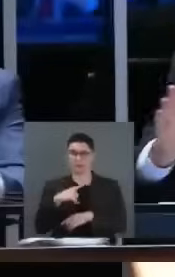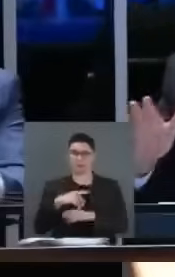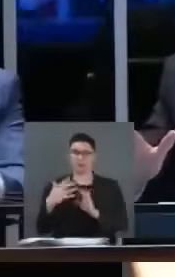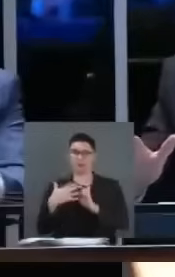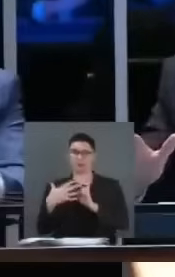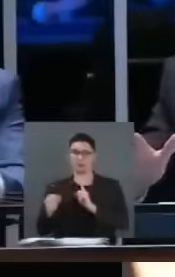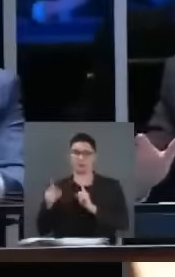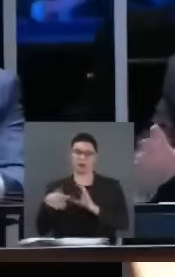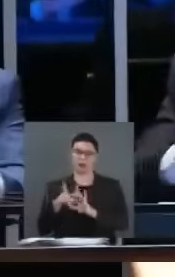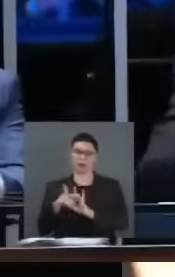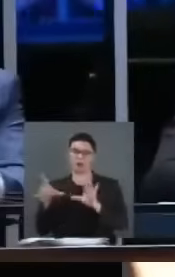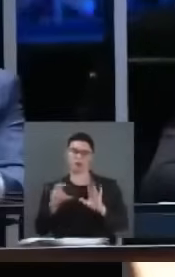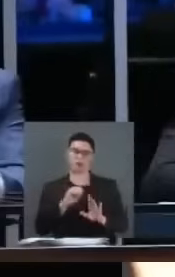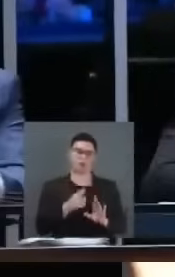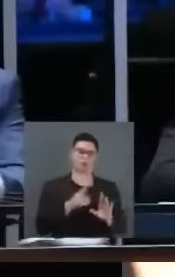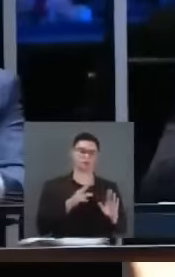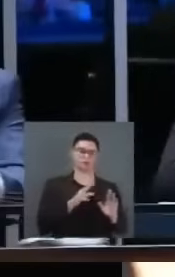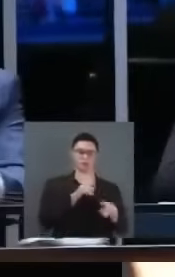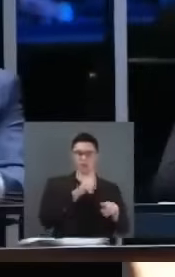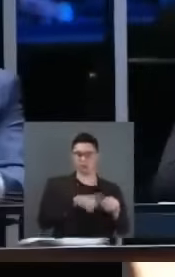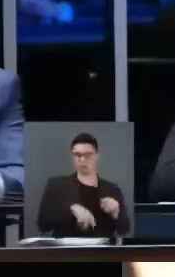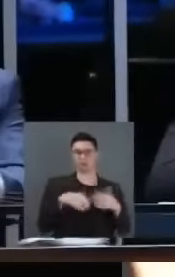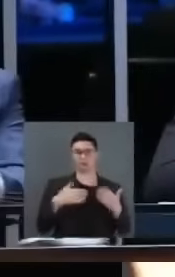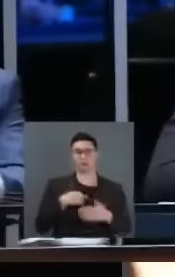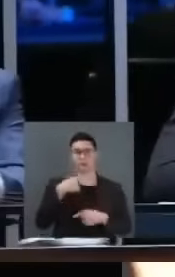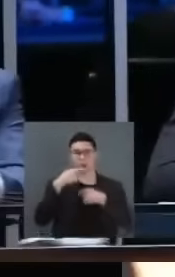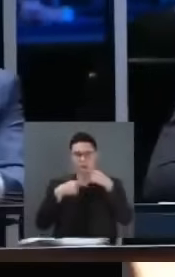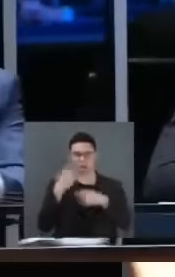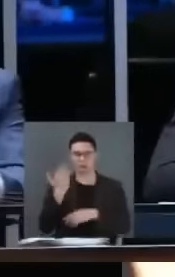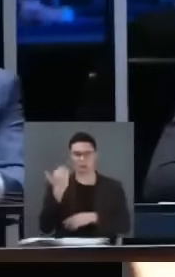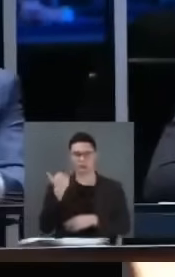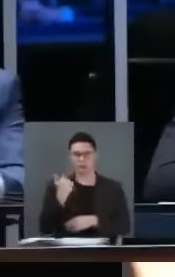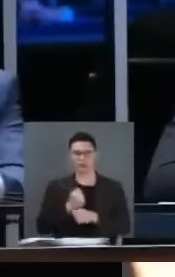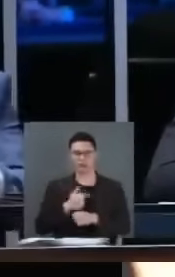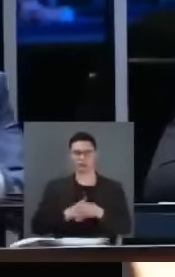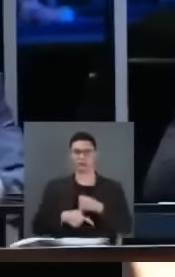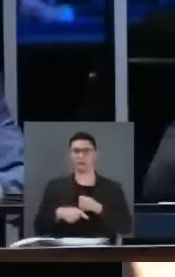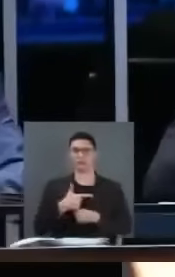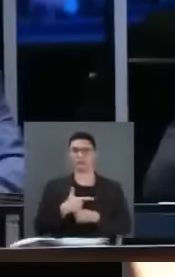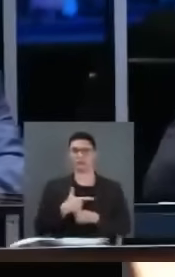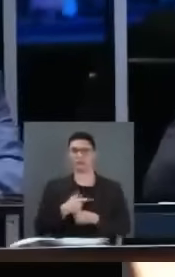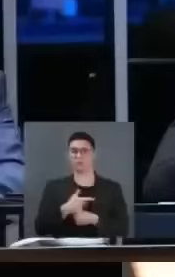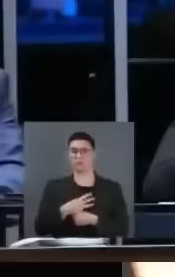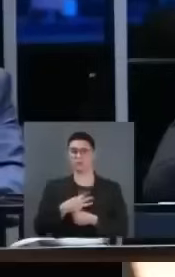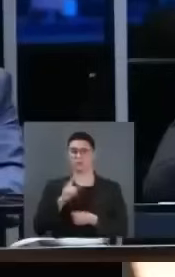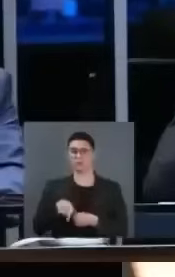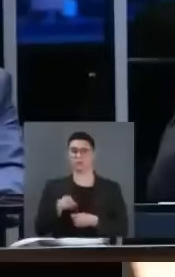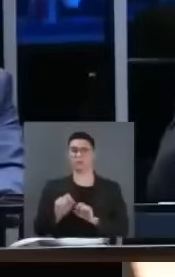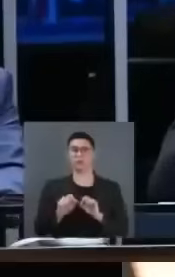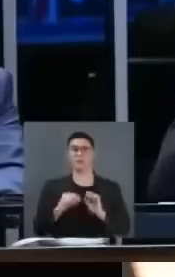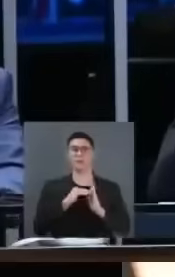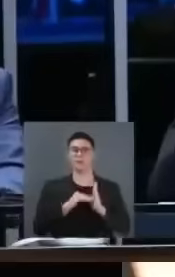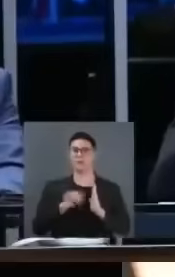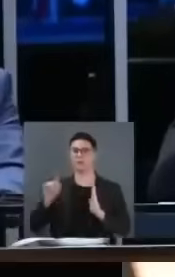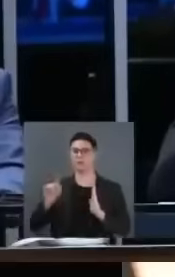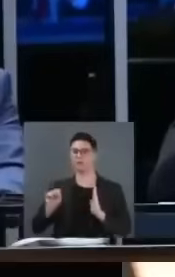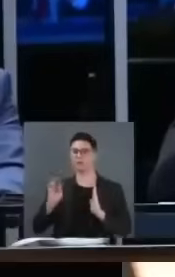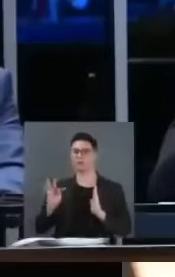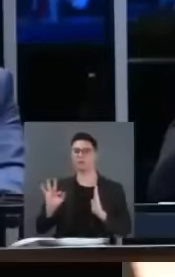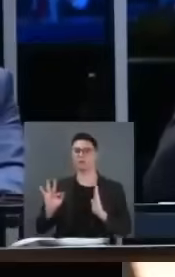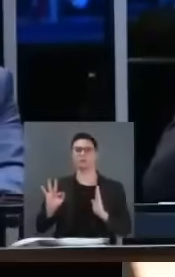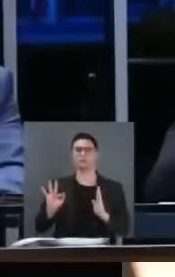permitido ou não permitido. Essa dúvida havia recentemente, em agosto do ano passado, com uma pauta no âmbito do Supremo Tribunal